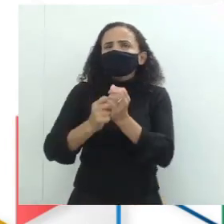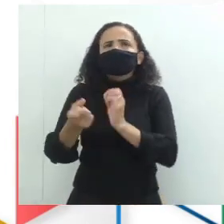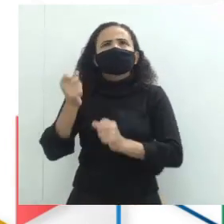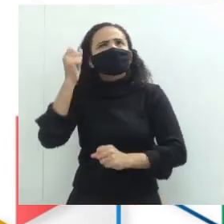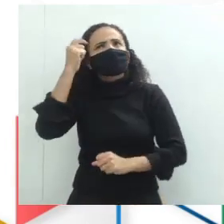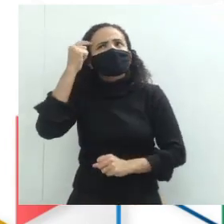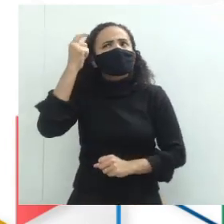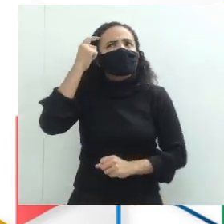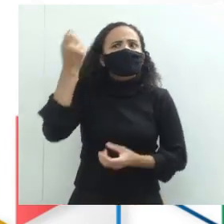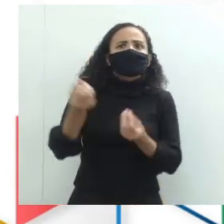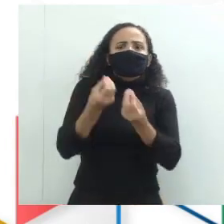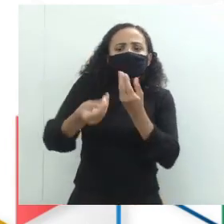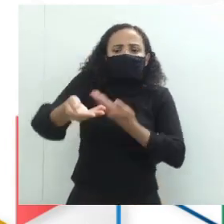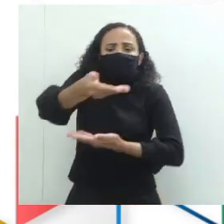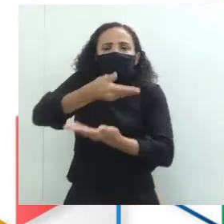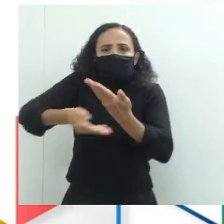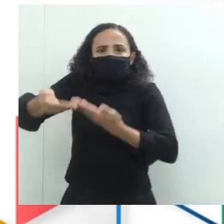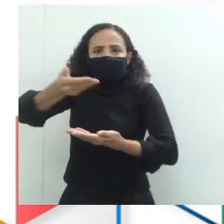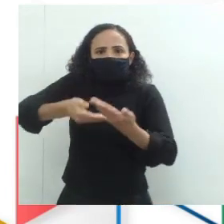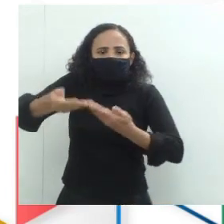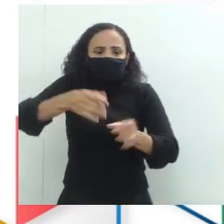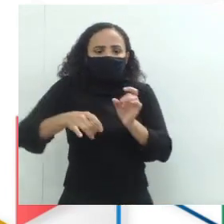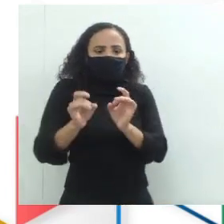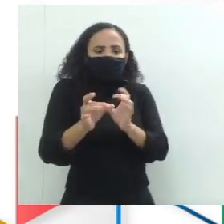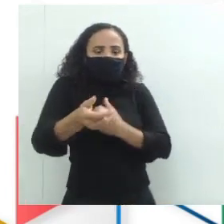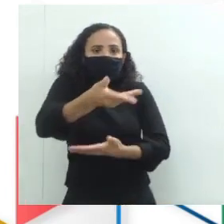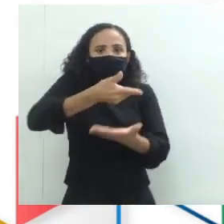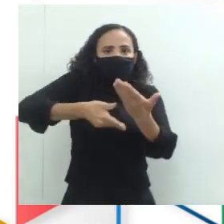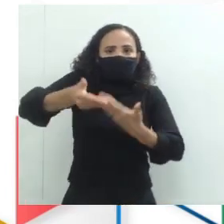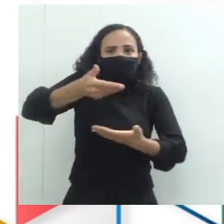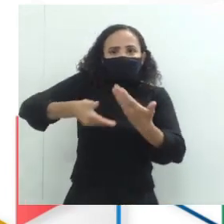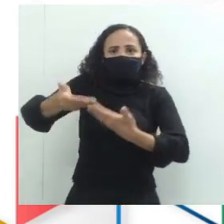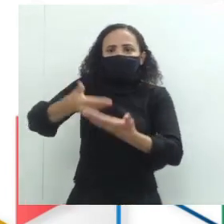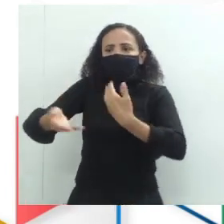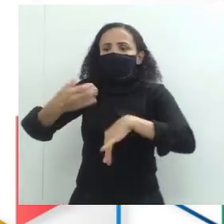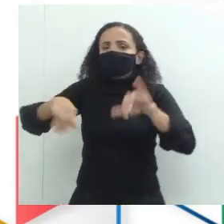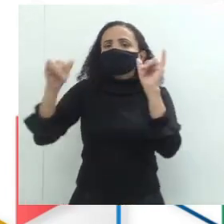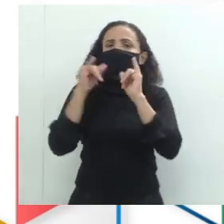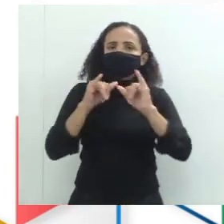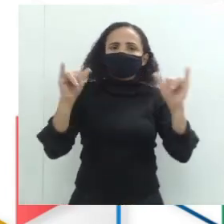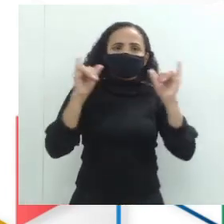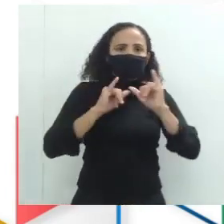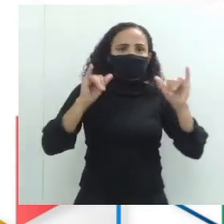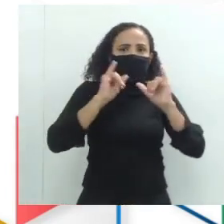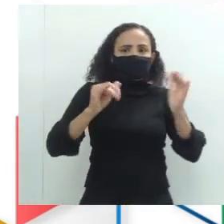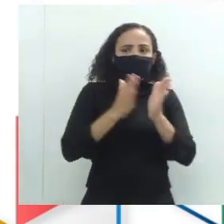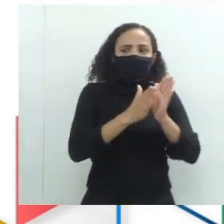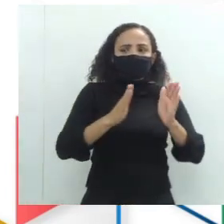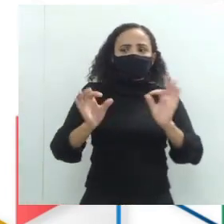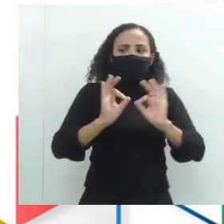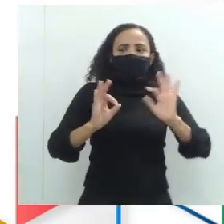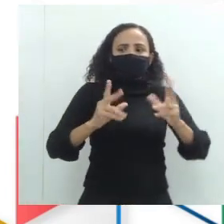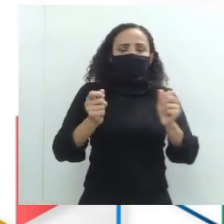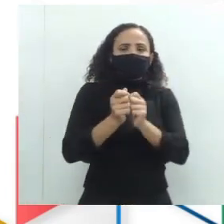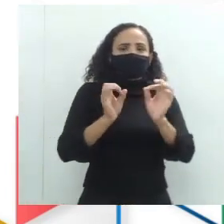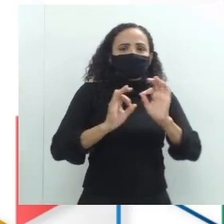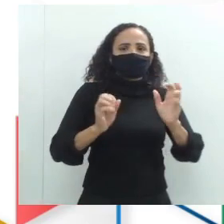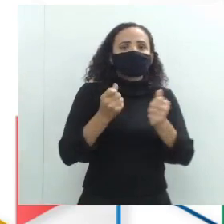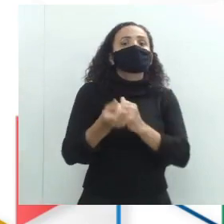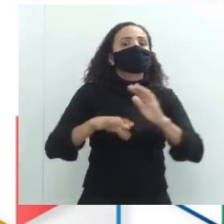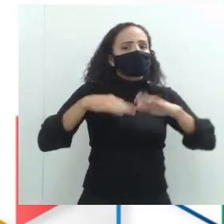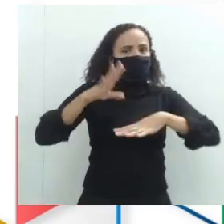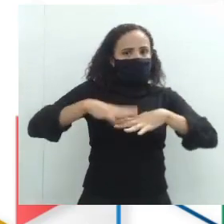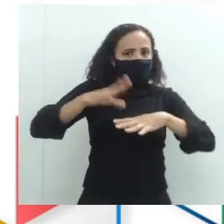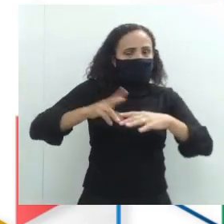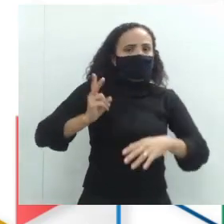ideias e também trocavam mercadorias. A partir disso que eles começaram a divulgar mais massificamente a relação da matemática, tá